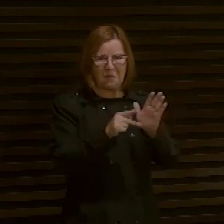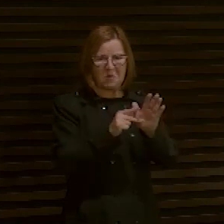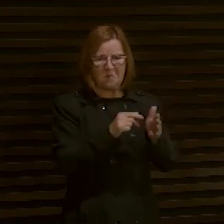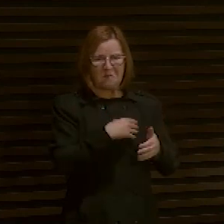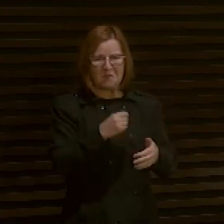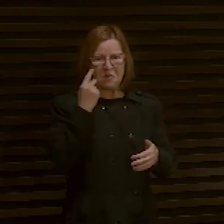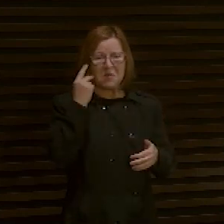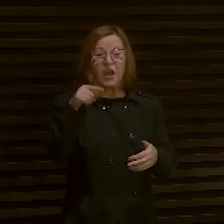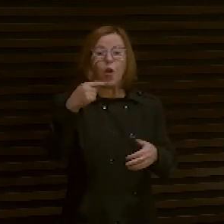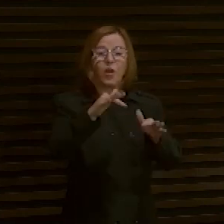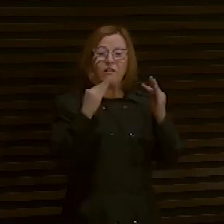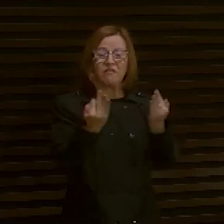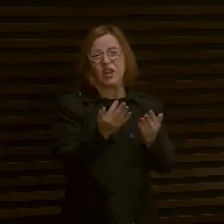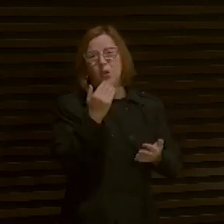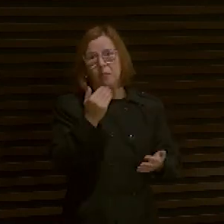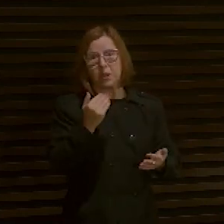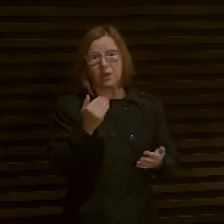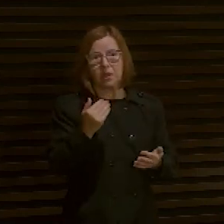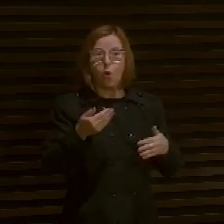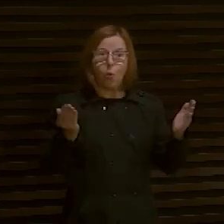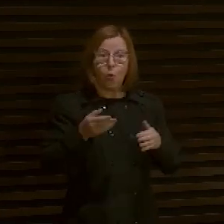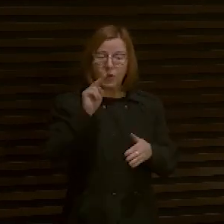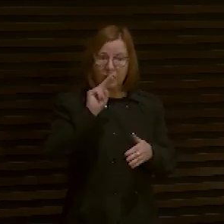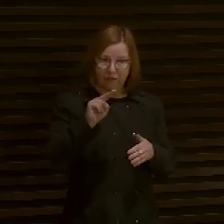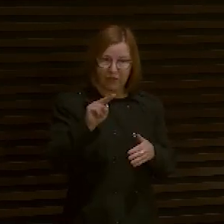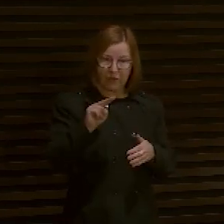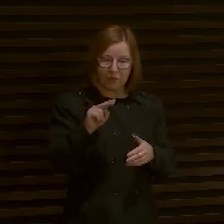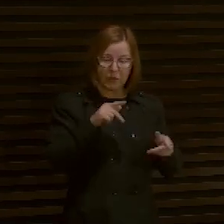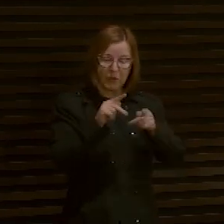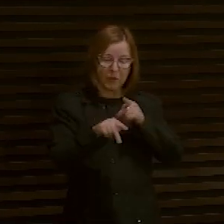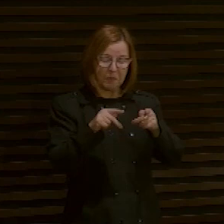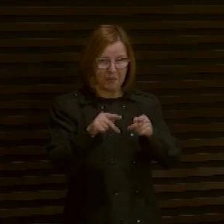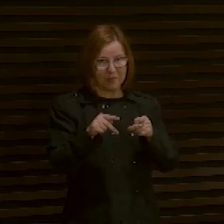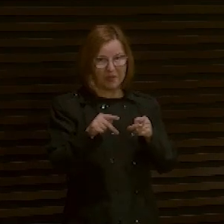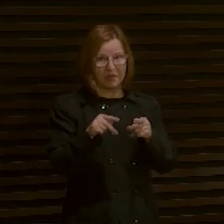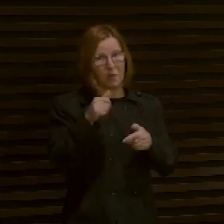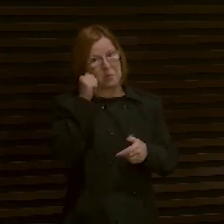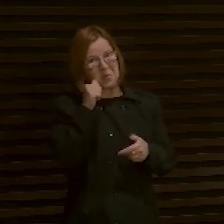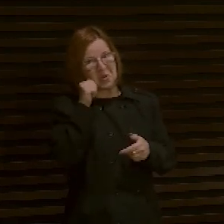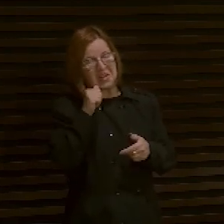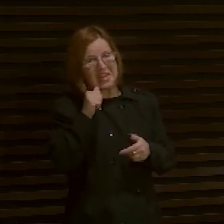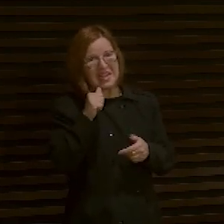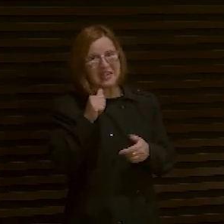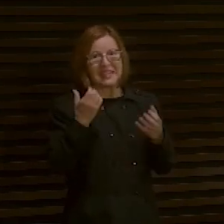hoje em dia pessoas querendo matar os nossos filhos no ventre de suas